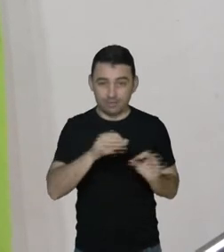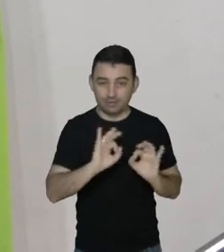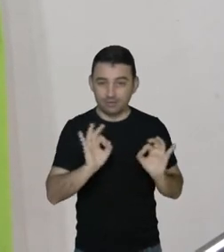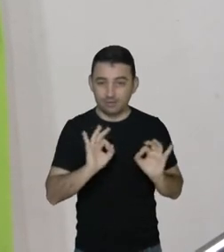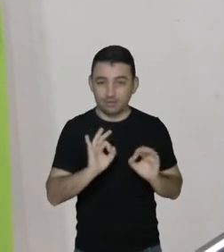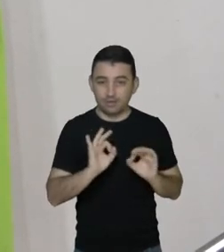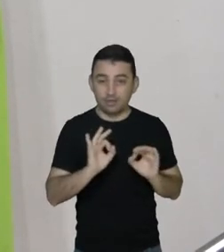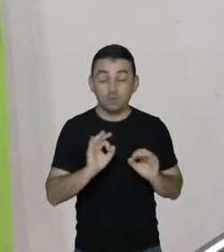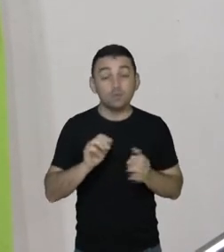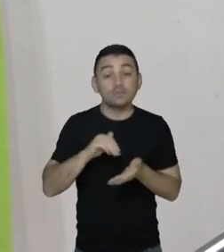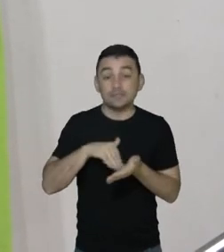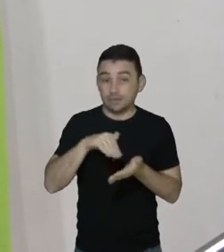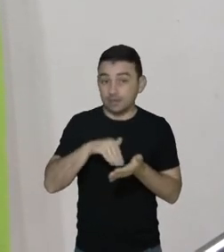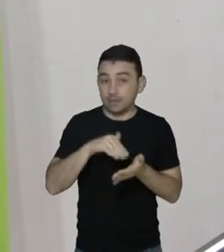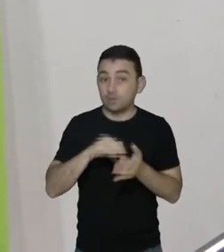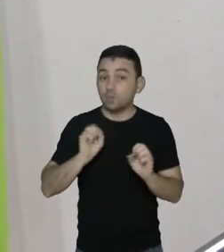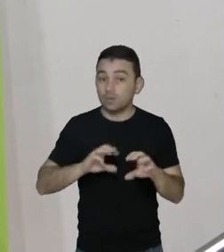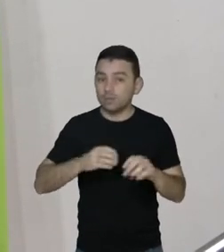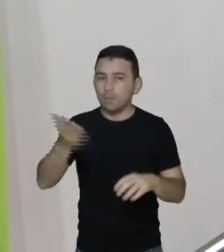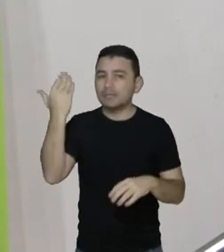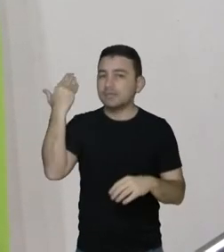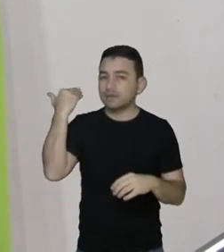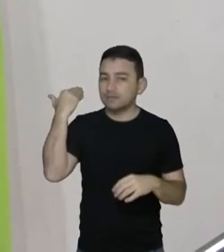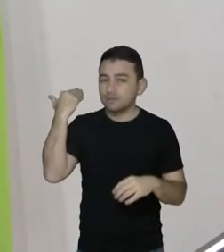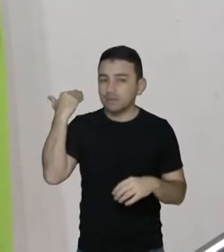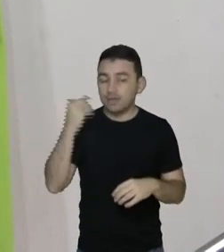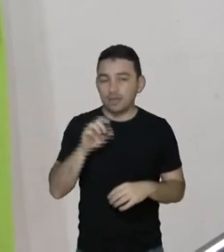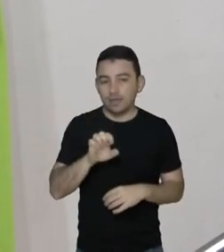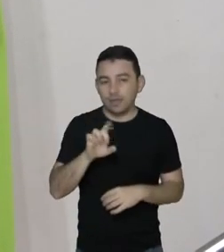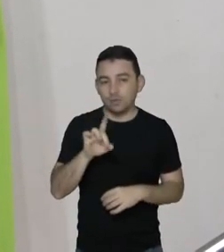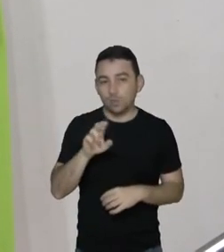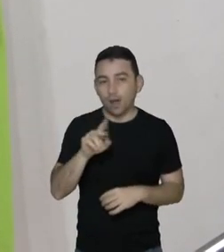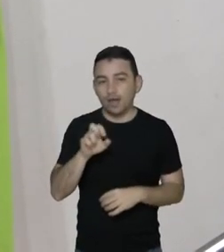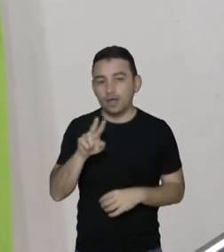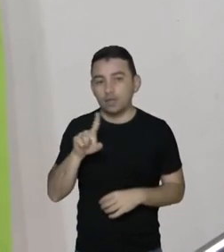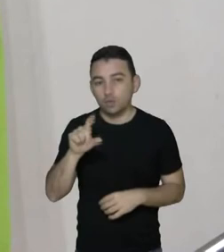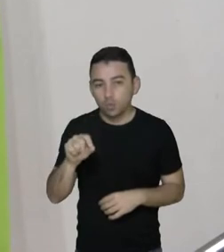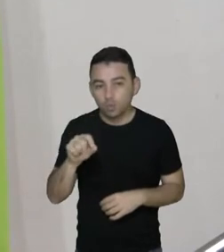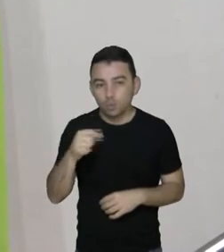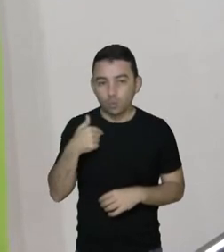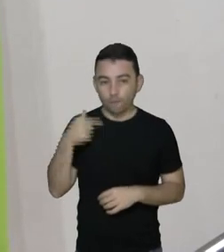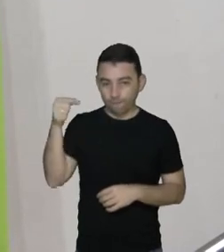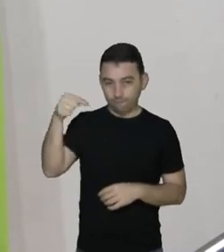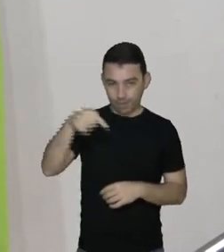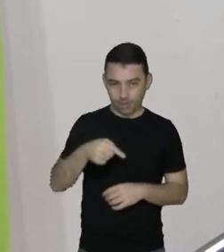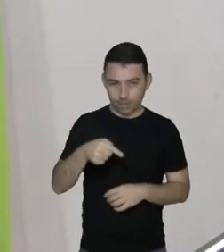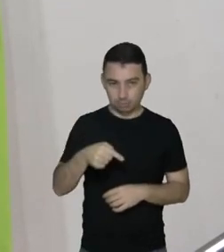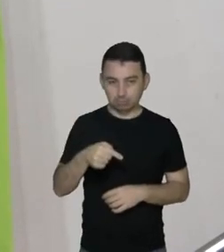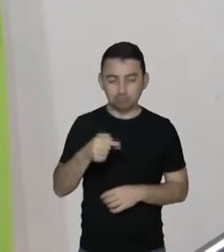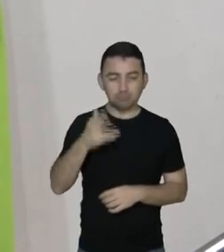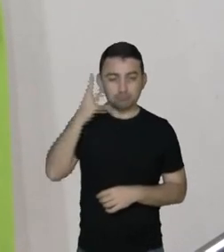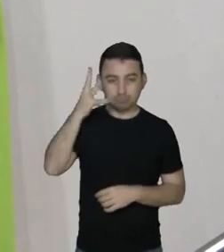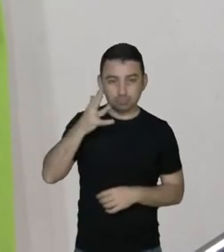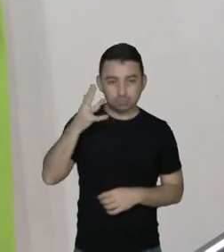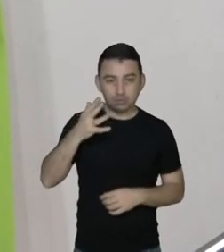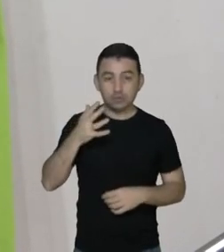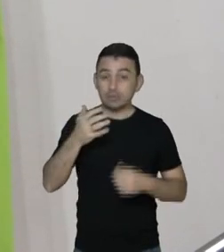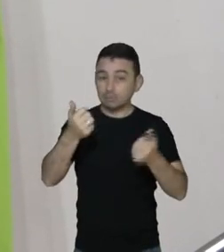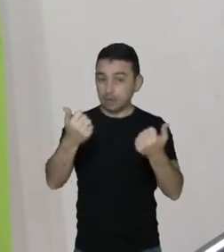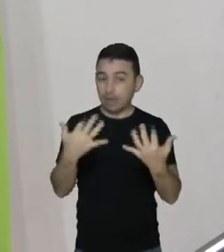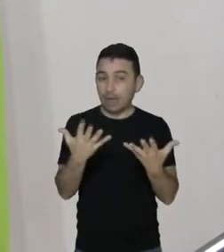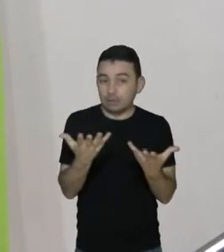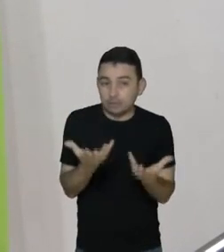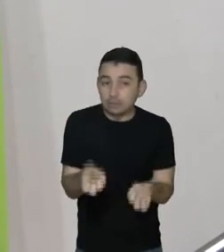que o secretário de Educação da época, Eduardo Deschamps, tivesse que vir aqui, inclusive nesta tribuna, admitir que a